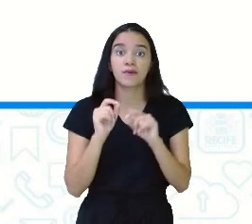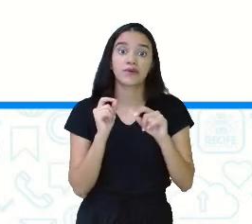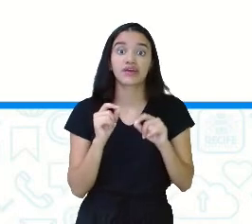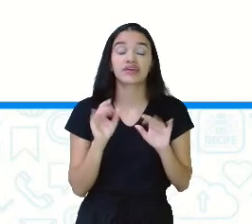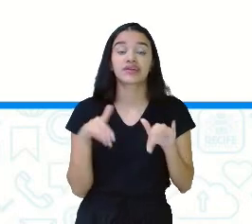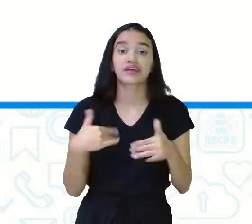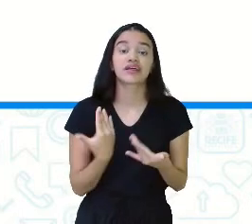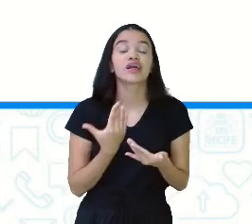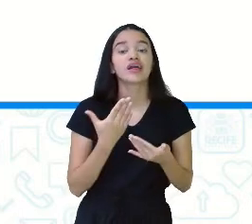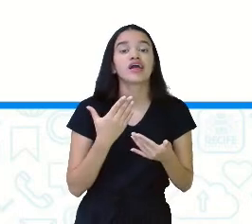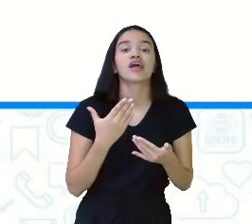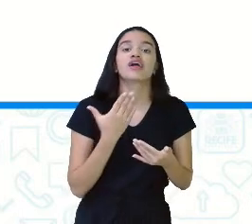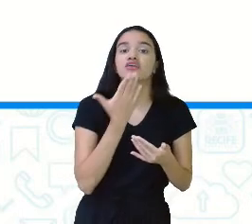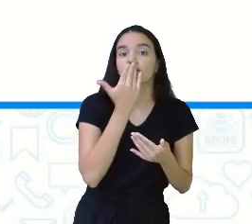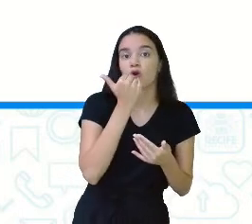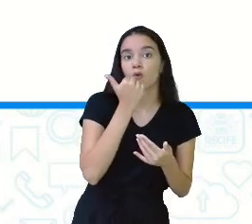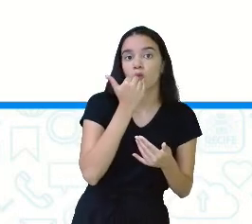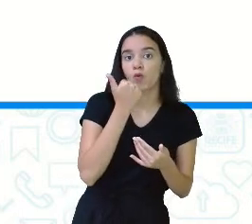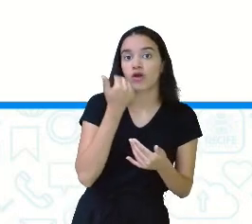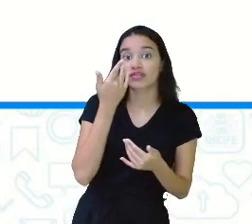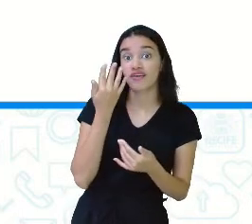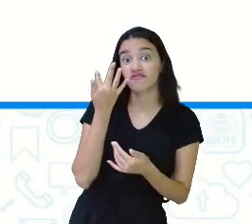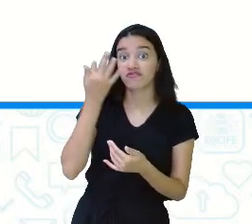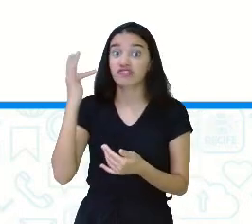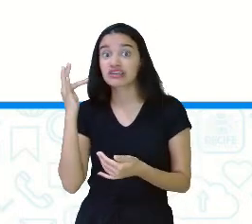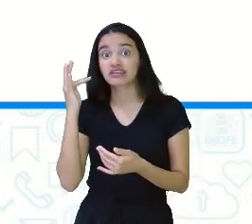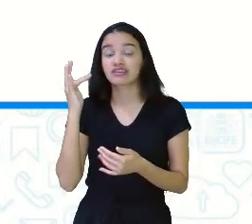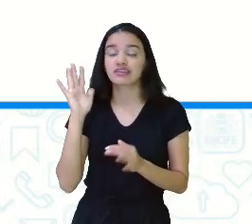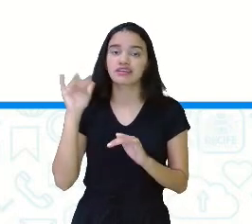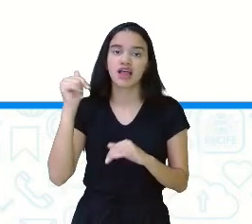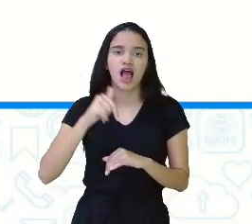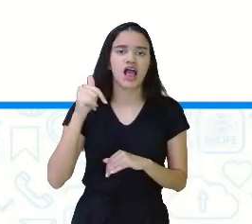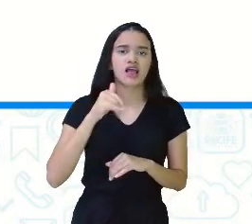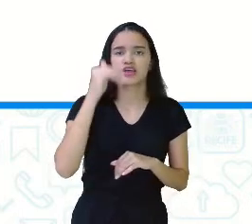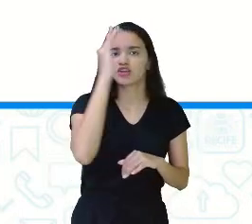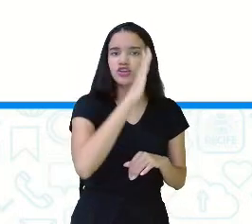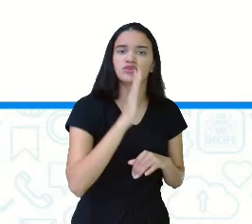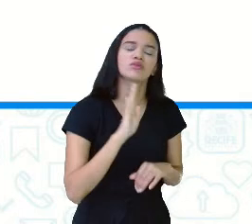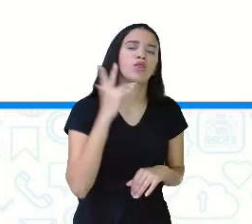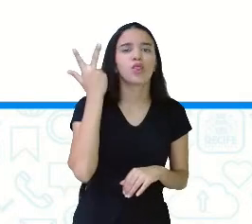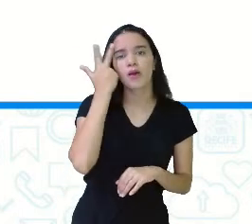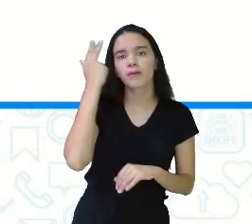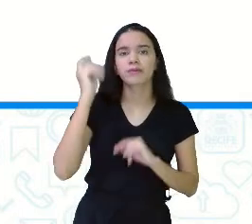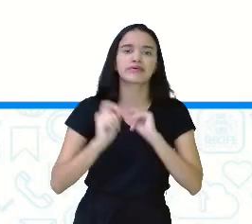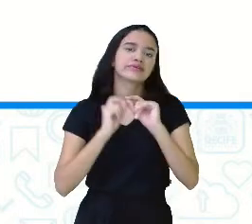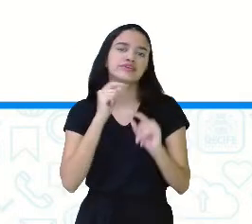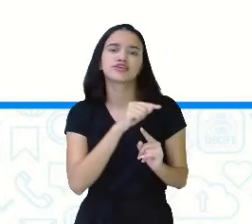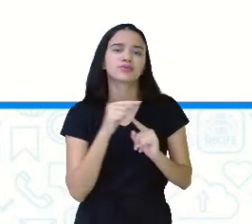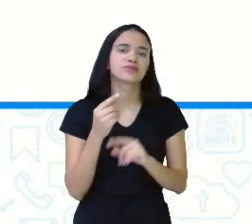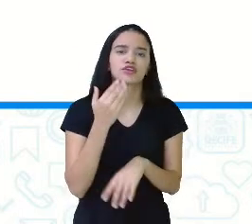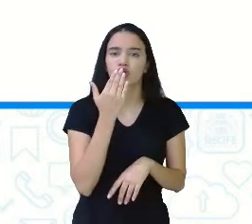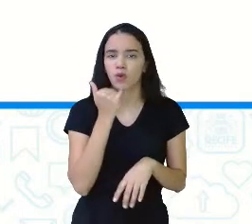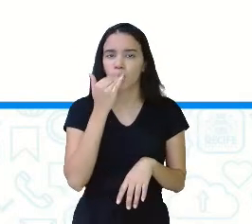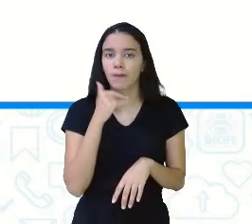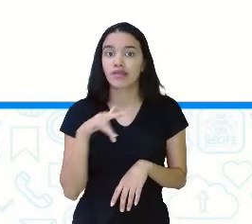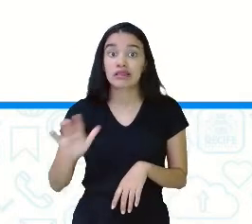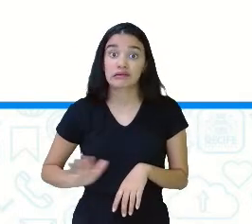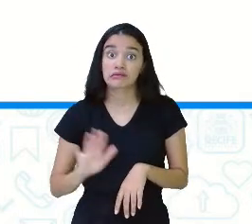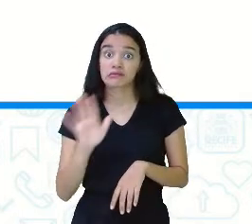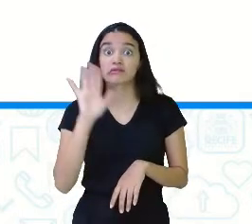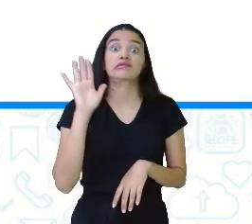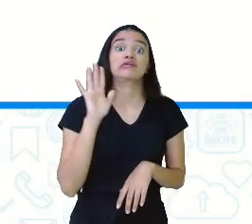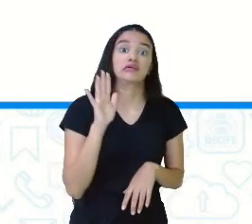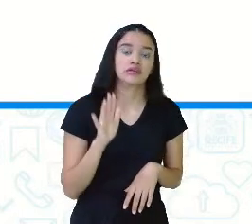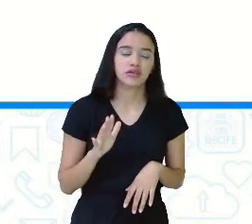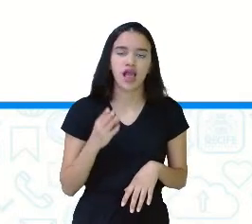culinária francesa, feita com os bichinhos. Aqui no Brasil, normalmente, esse tipo de comida é bem cara.